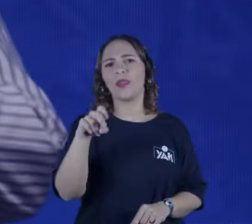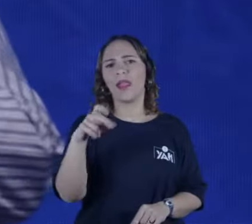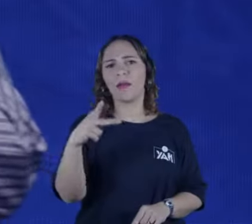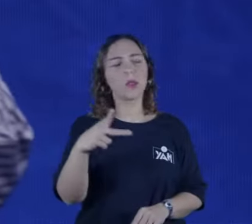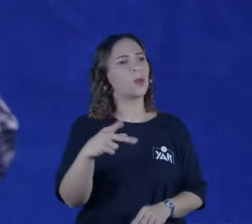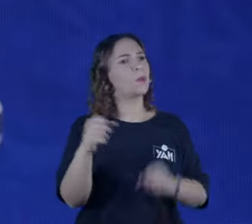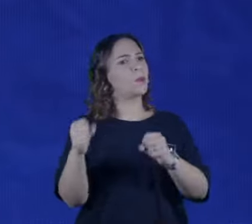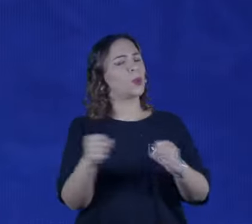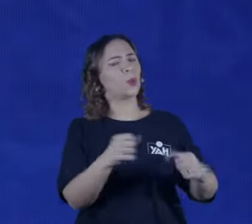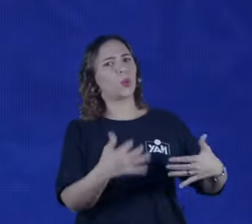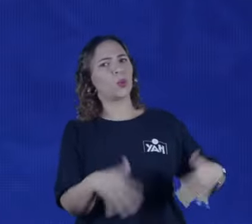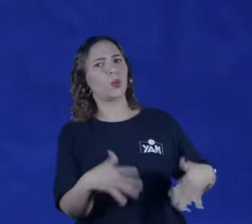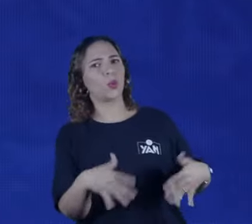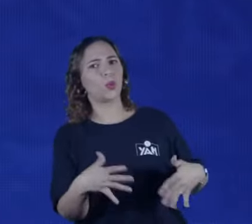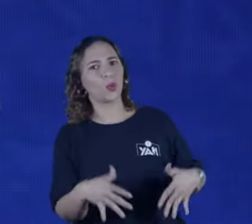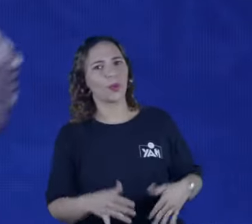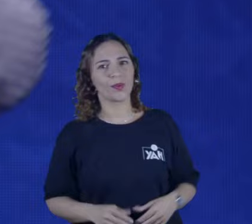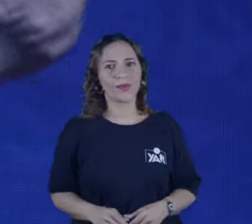uma potência.